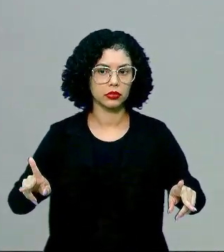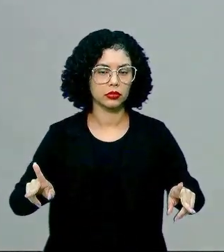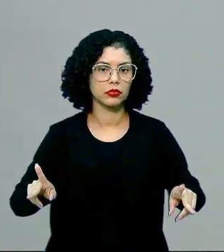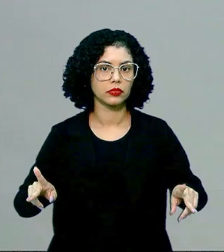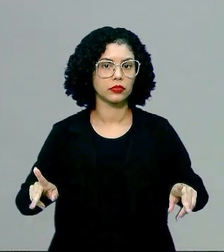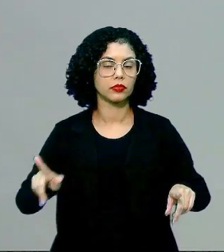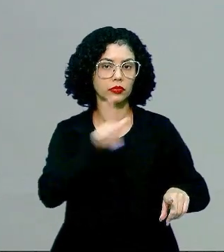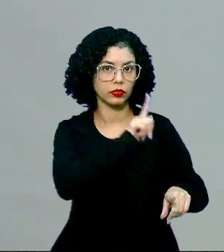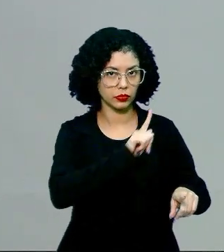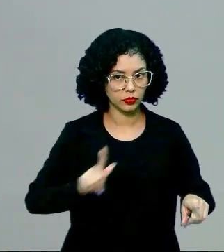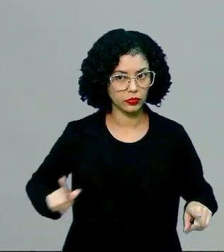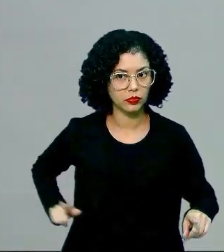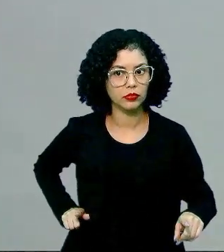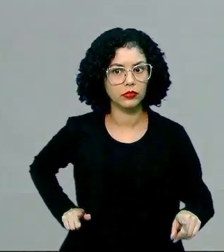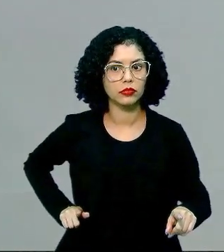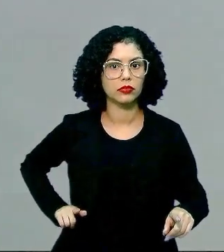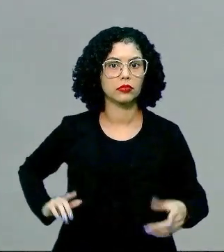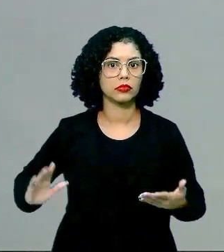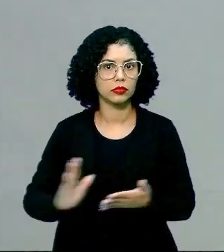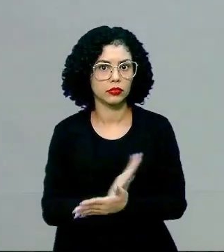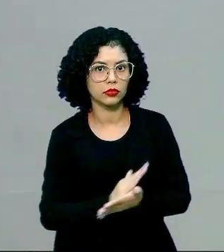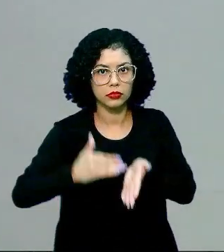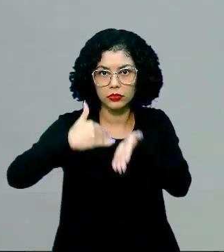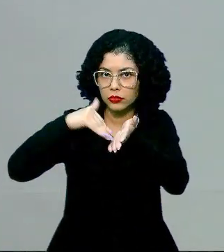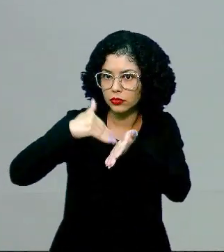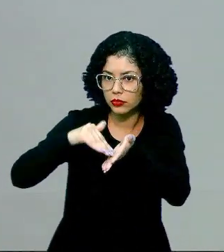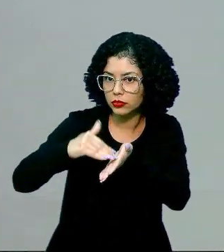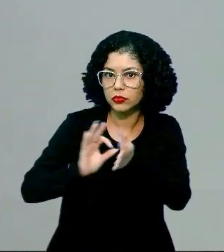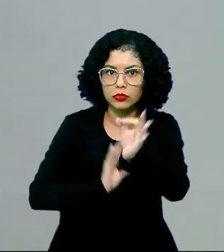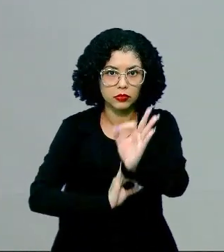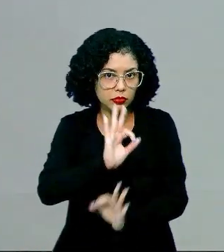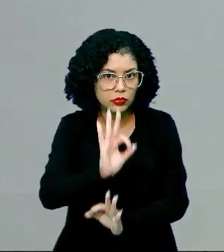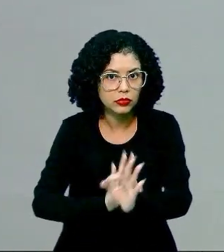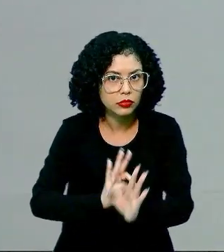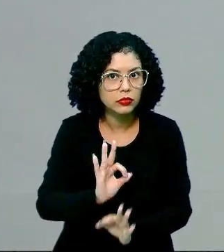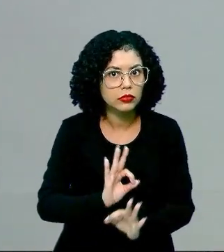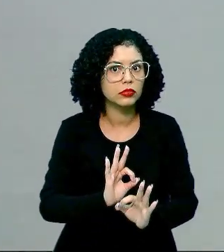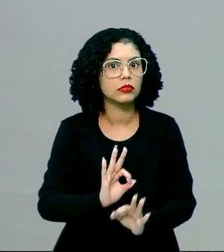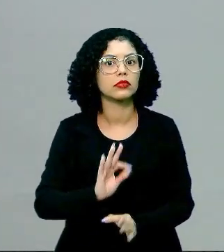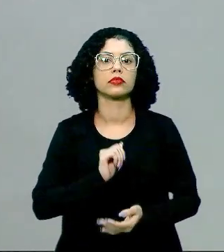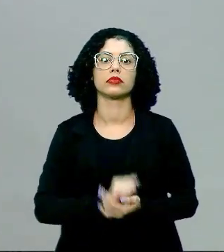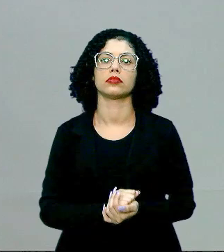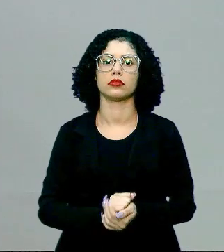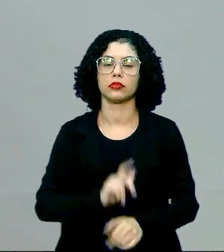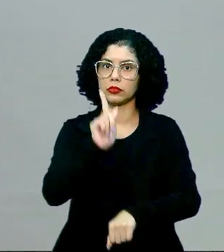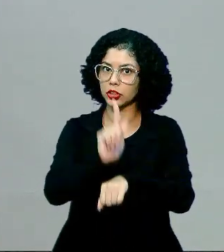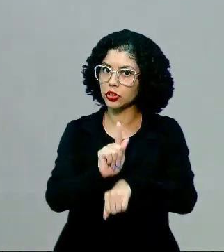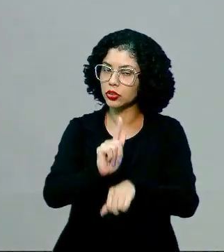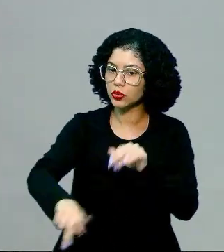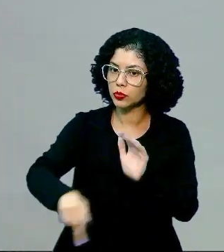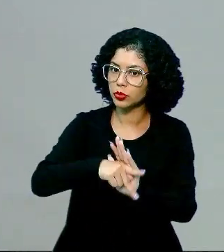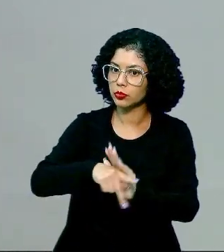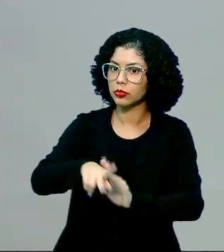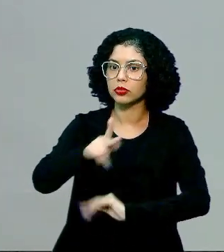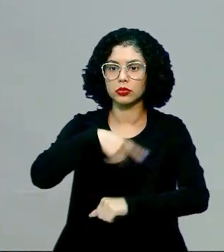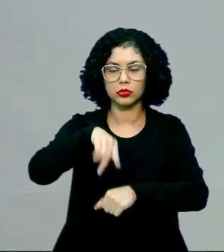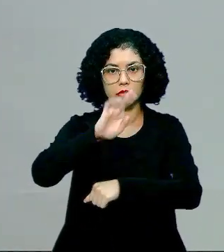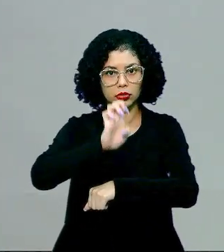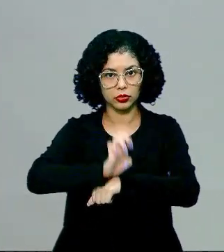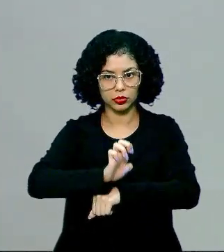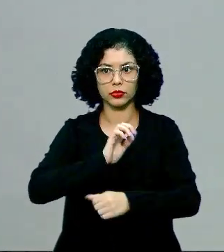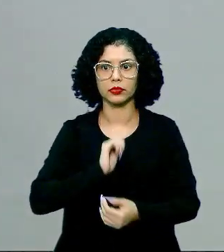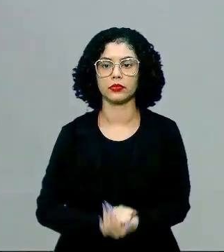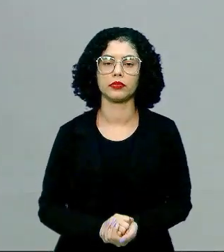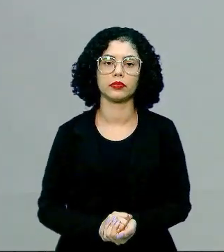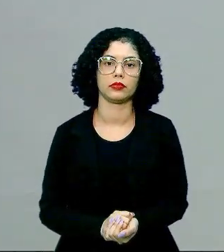atenção. Governo é a administração, é a gestão de um Estado. Por isso que, por exemplo,